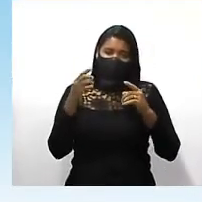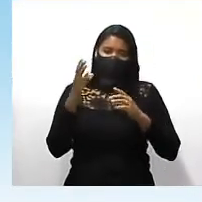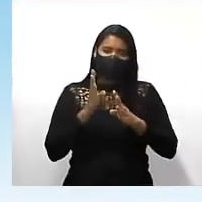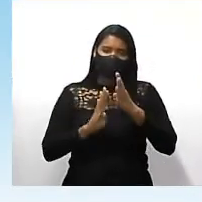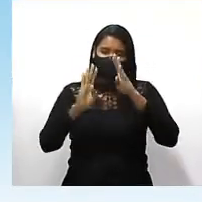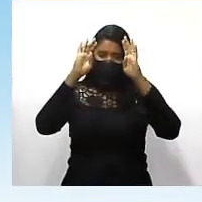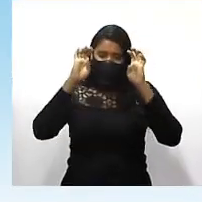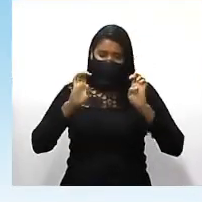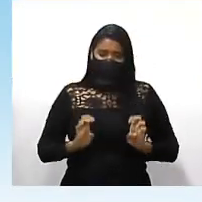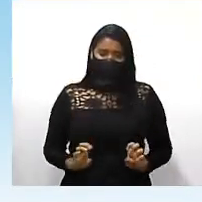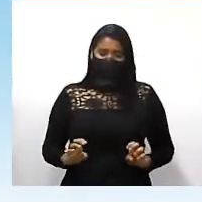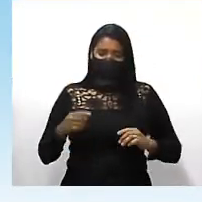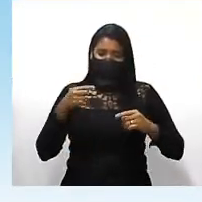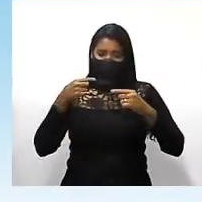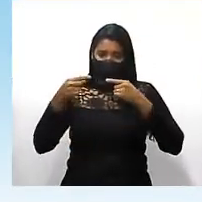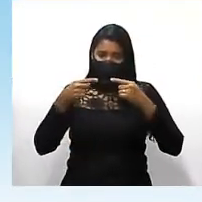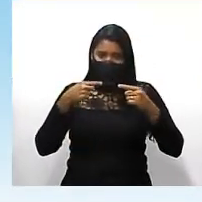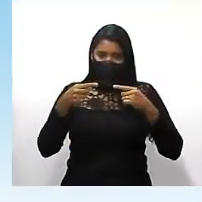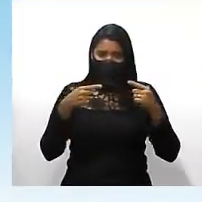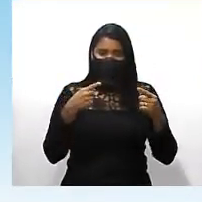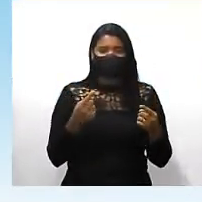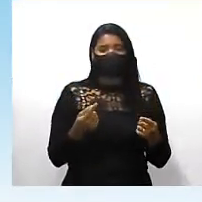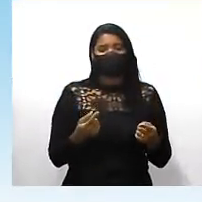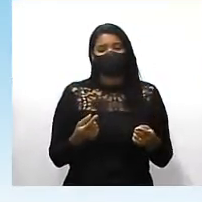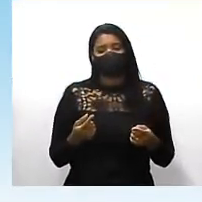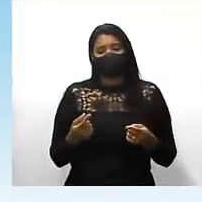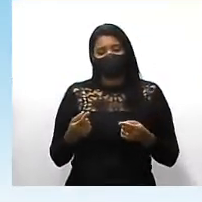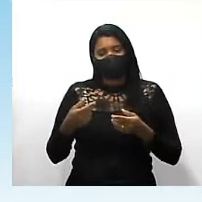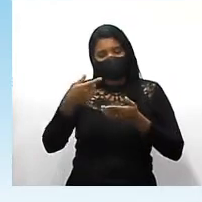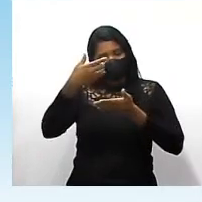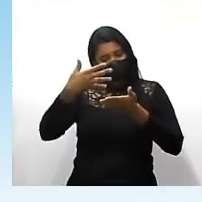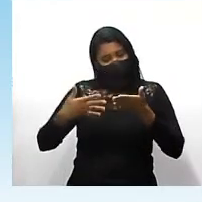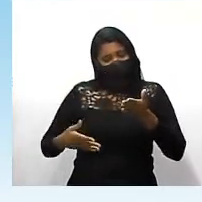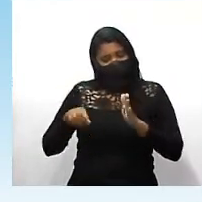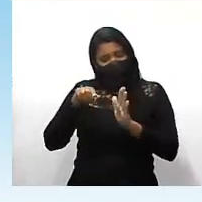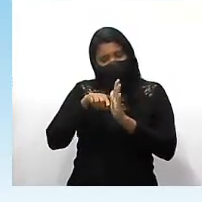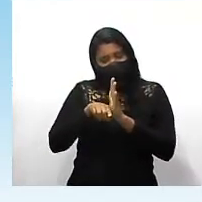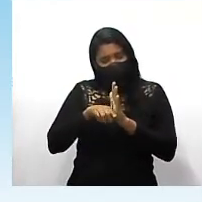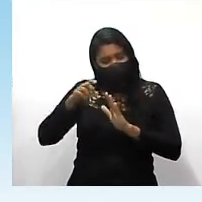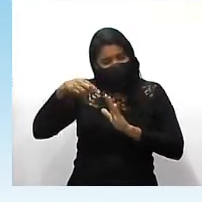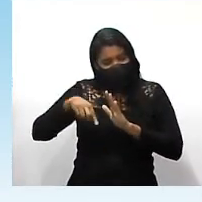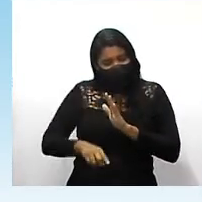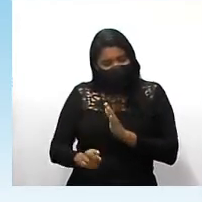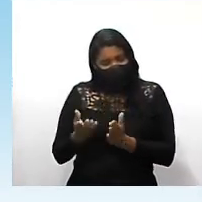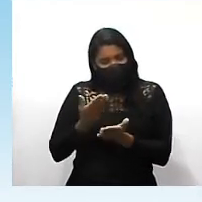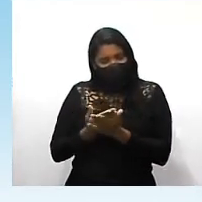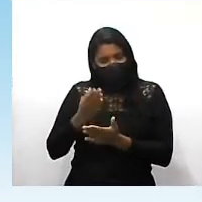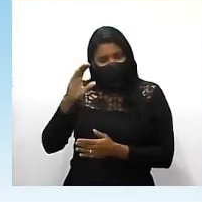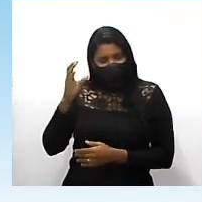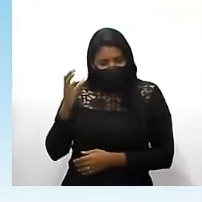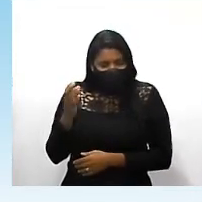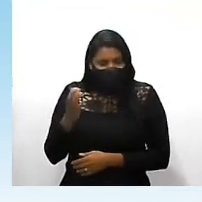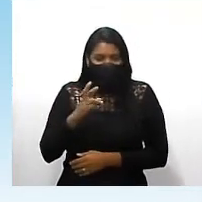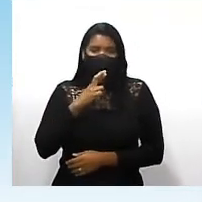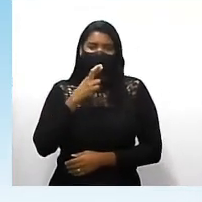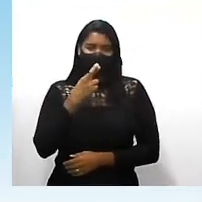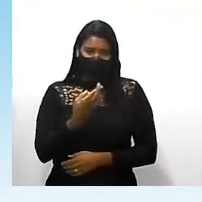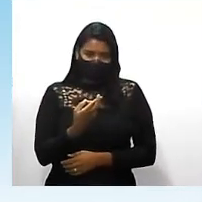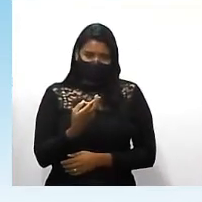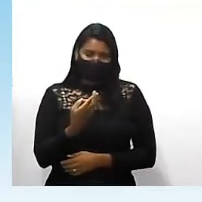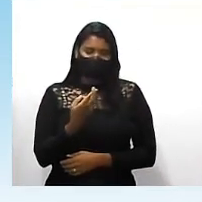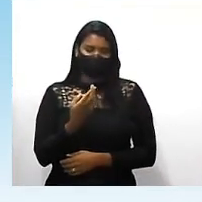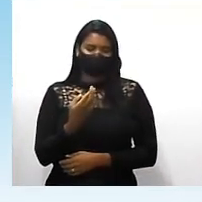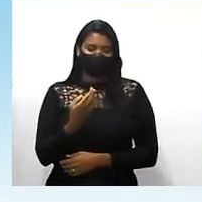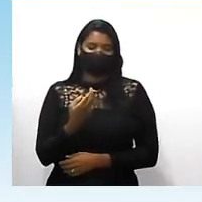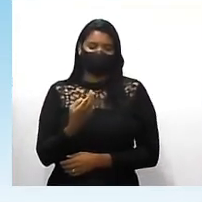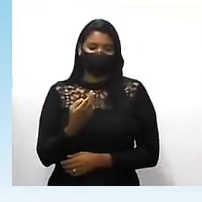vai debater, que a bioética vai trabalhar com elas, que a bioética vai procurar uma resposta para